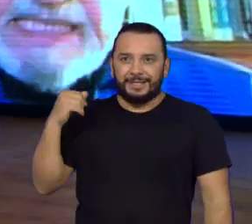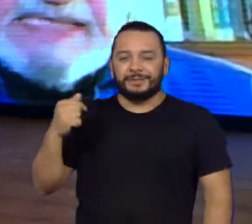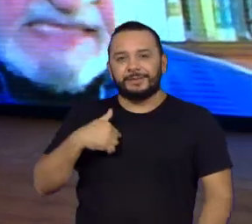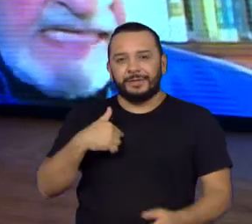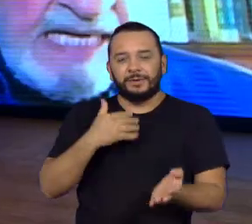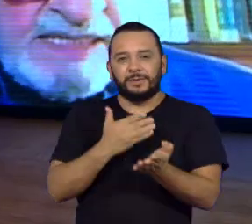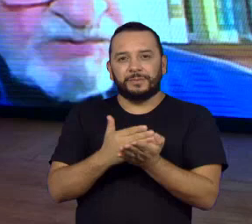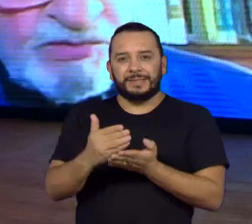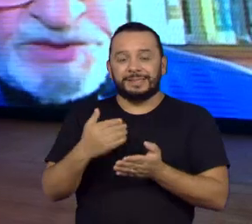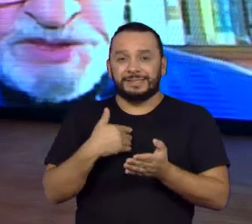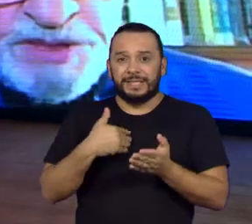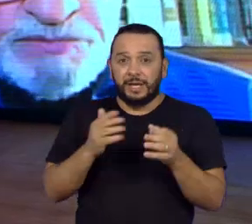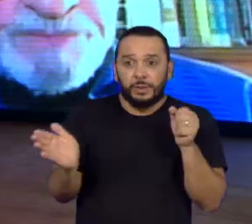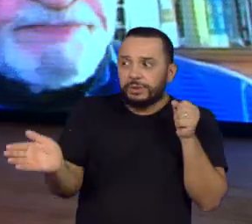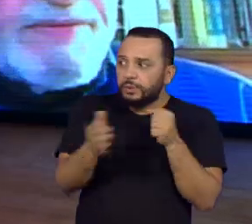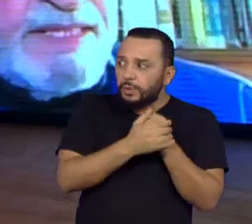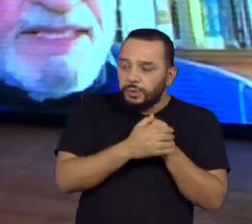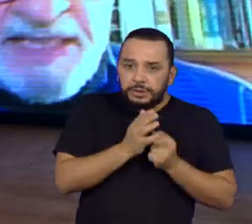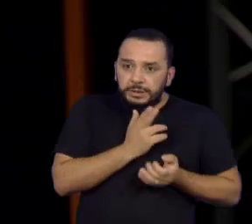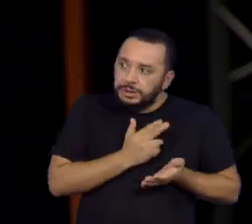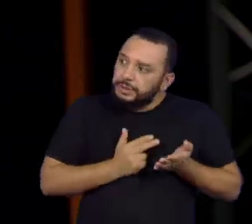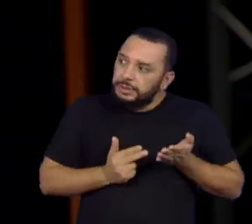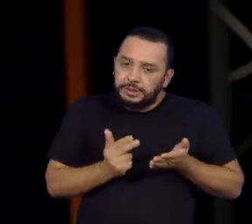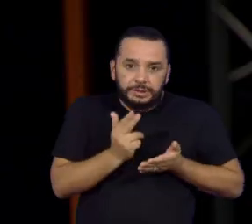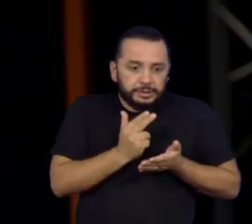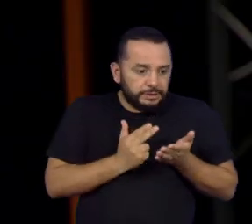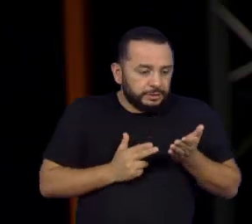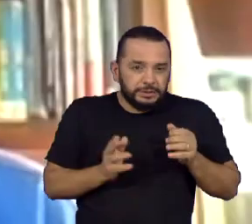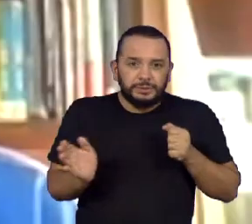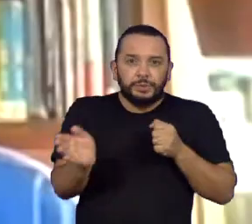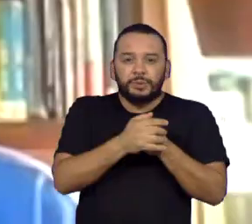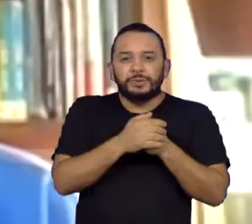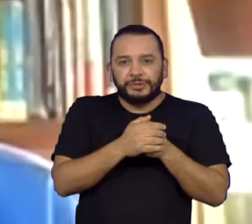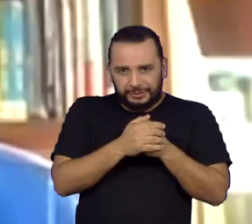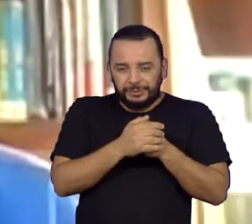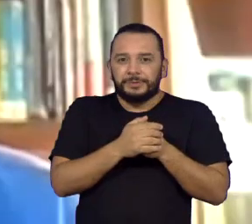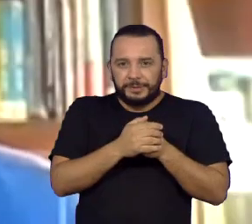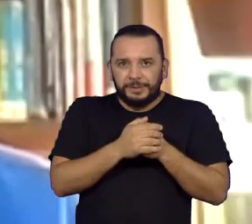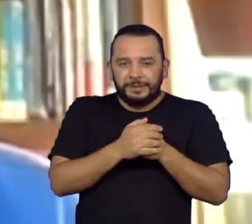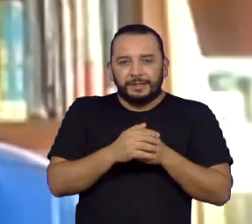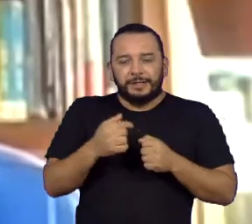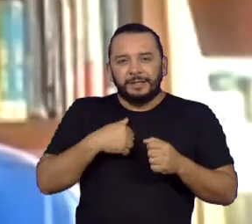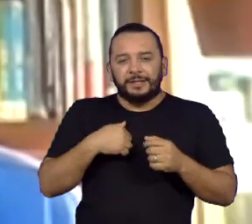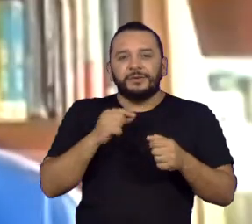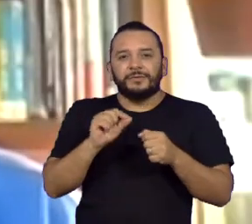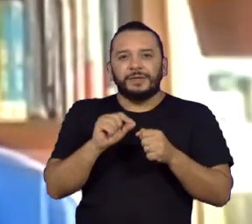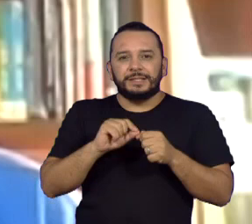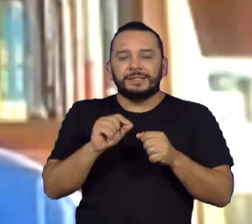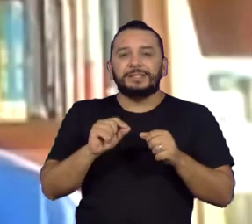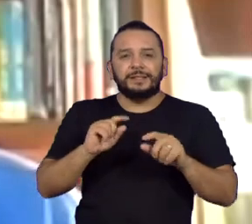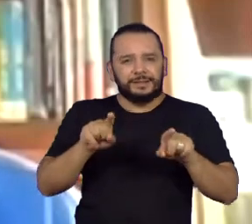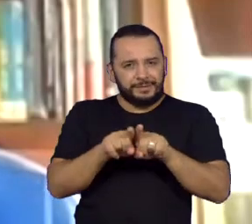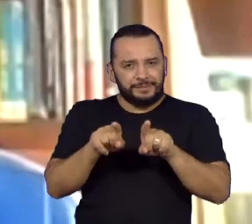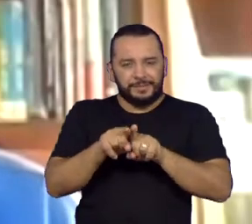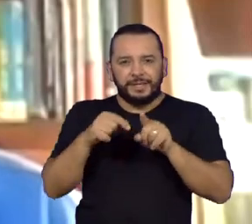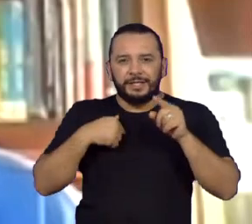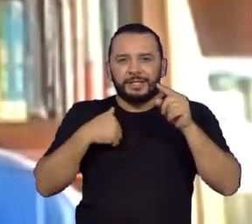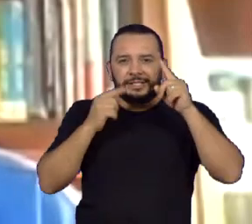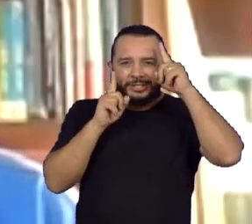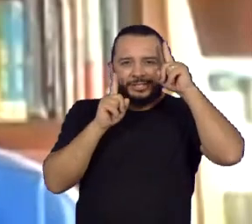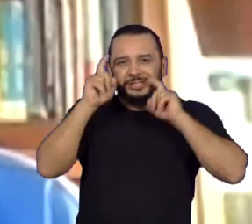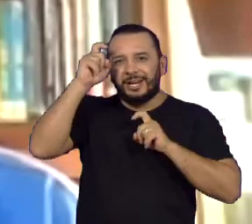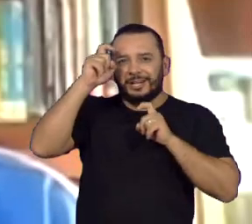passei a desenhar escondido, em stencil. Eu fazia charges para o Jornal dos